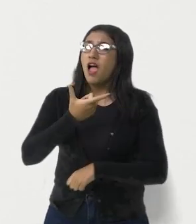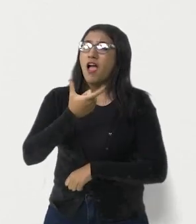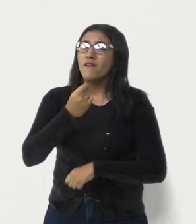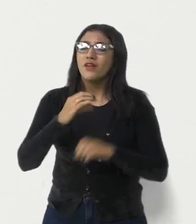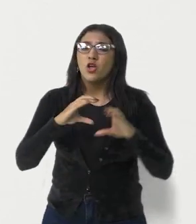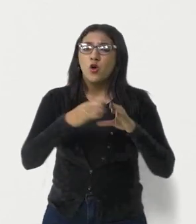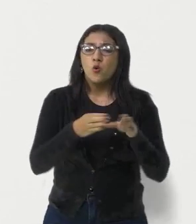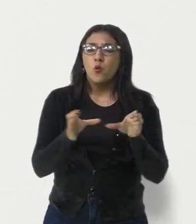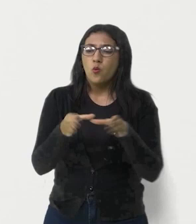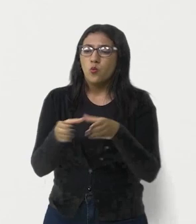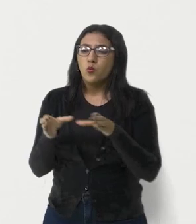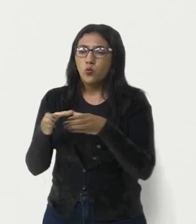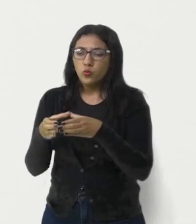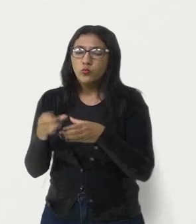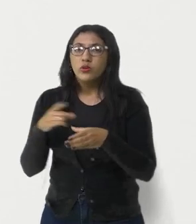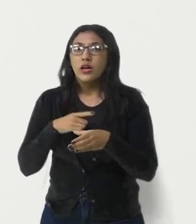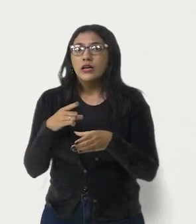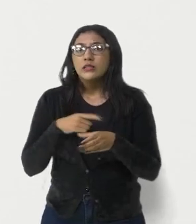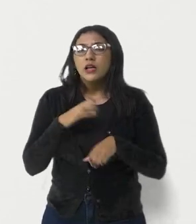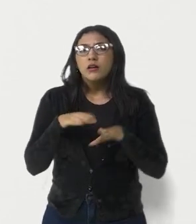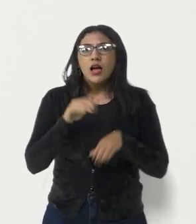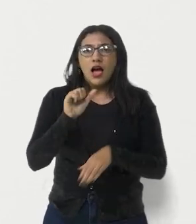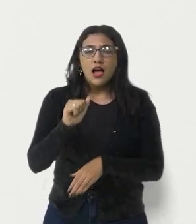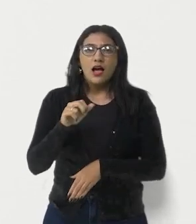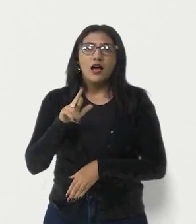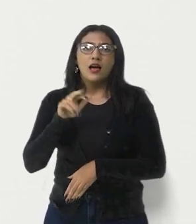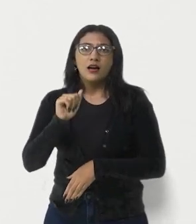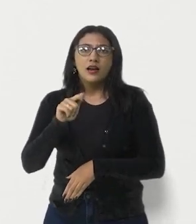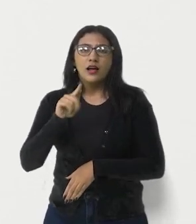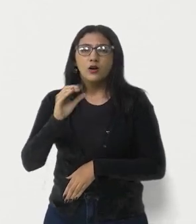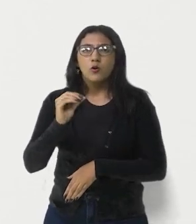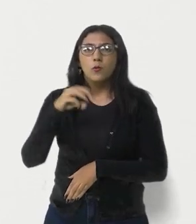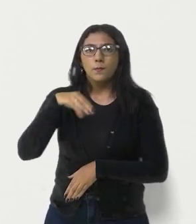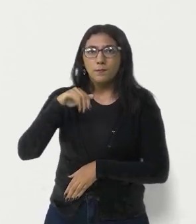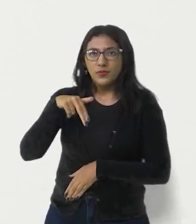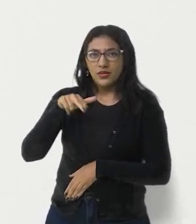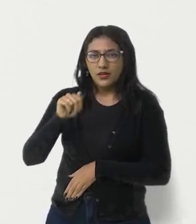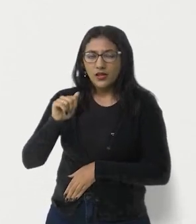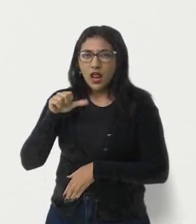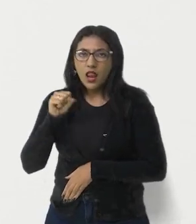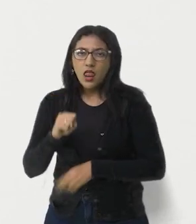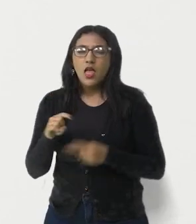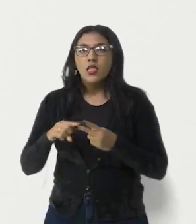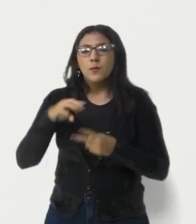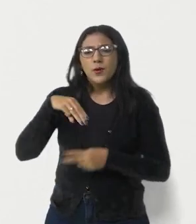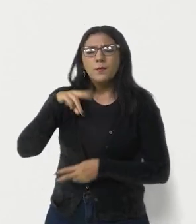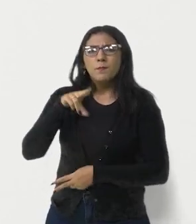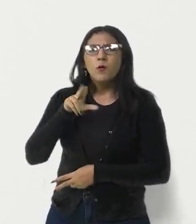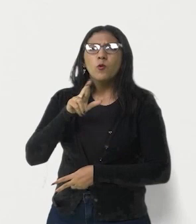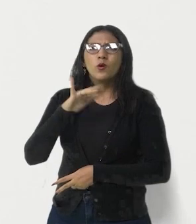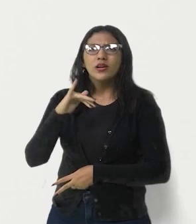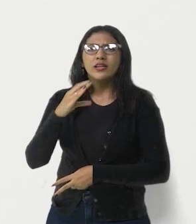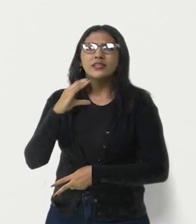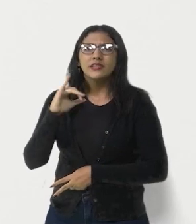20 comunidades. Algumas delas são Araguatins, Aragominas, Muricilândia. Como eu falei